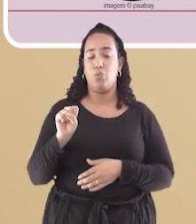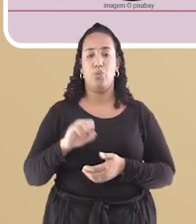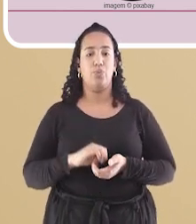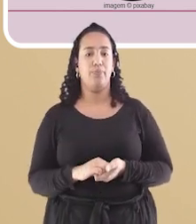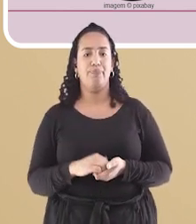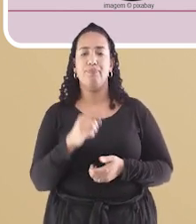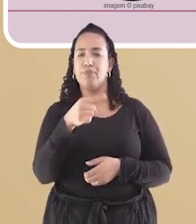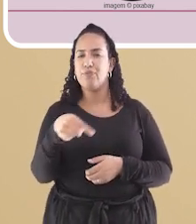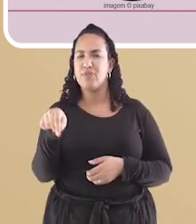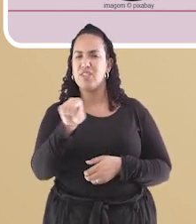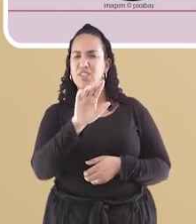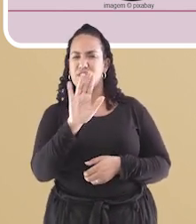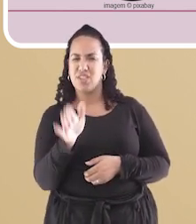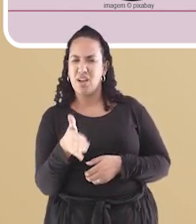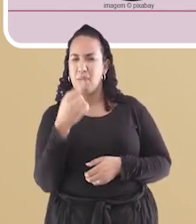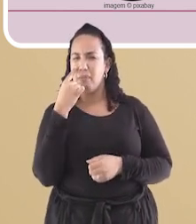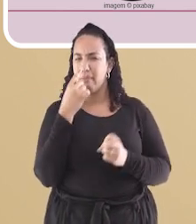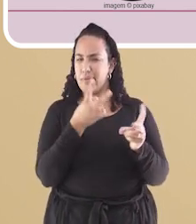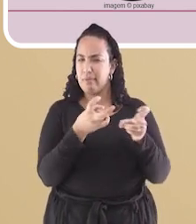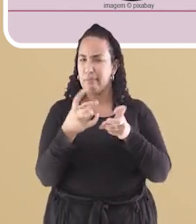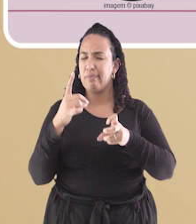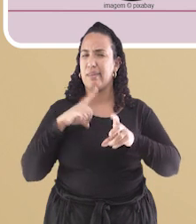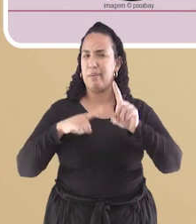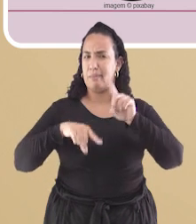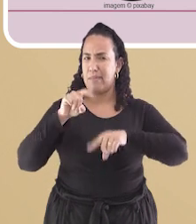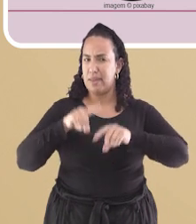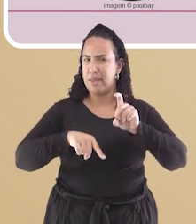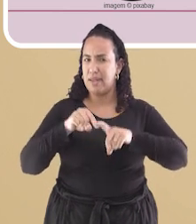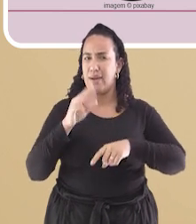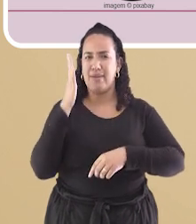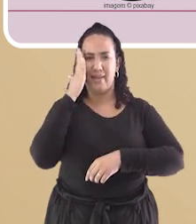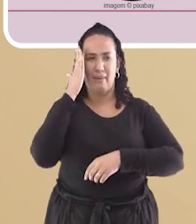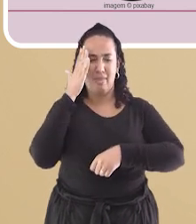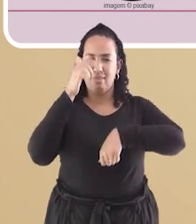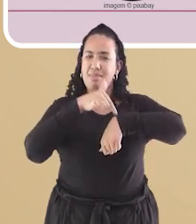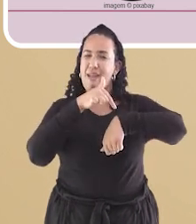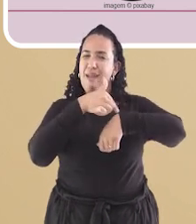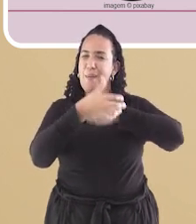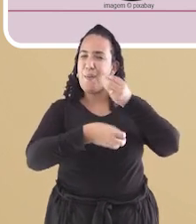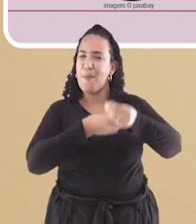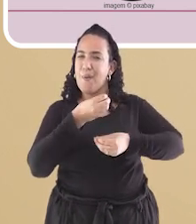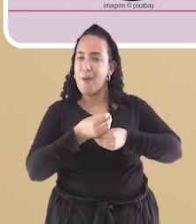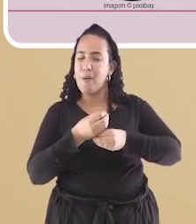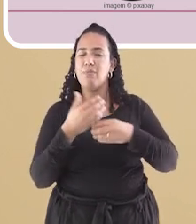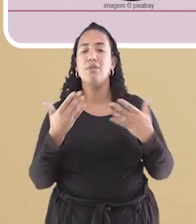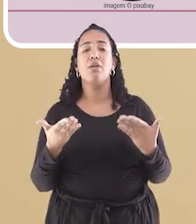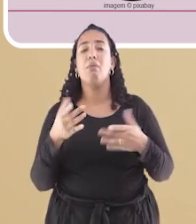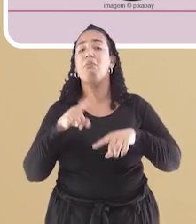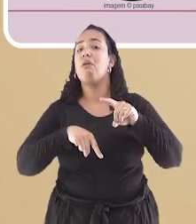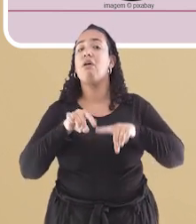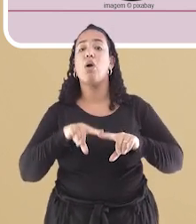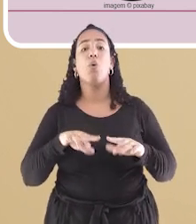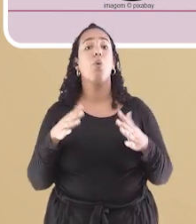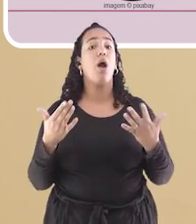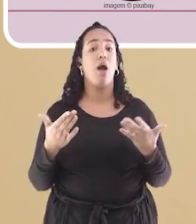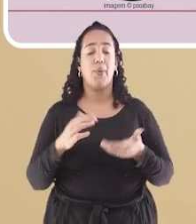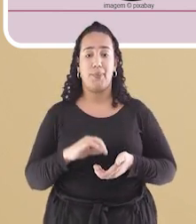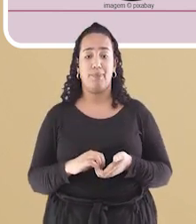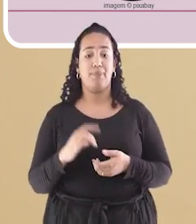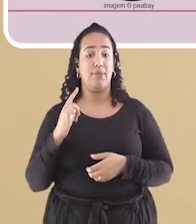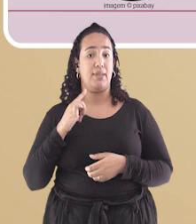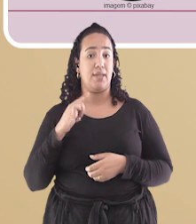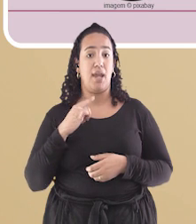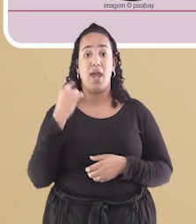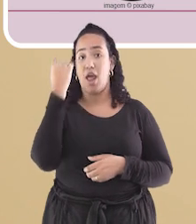já observou que existem instrumentos que servem para medir o tempo? Que instrumentos são esses? Temos o relógio